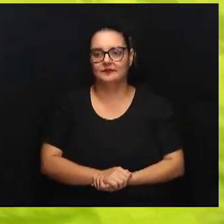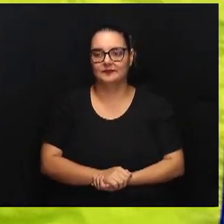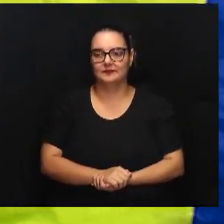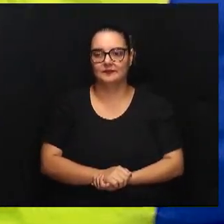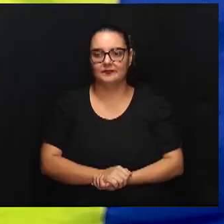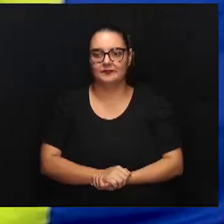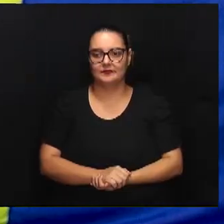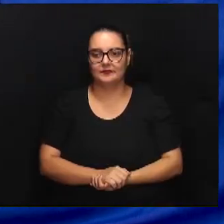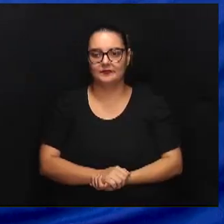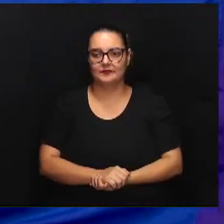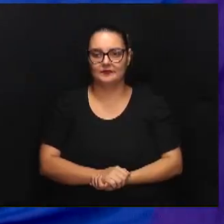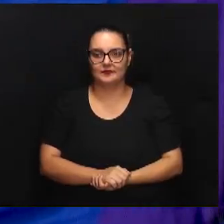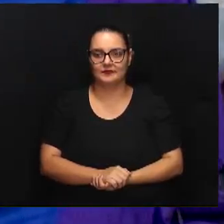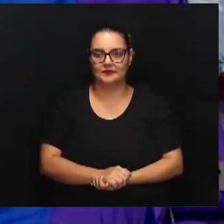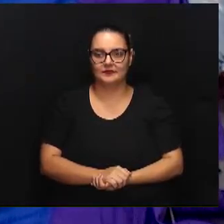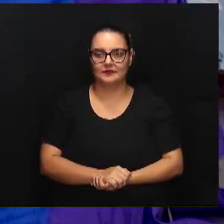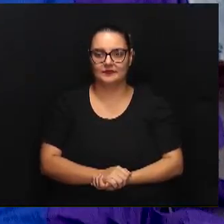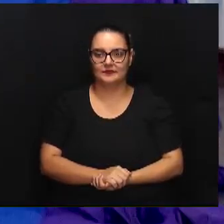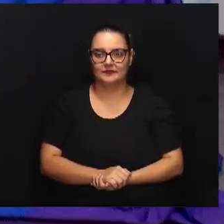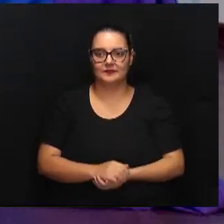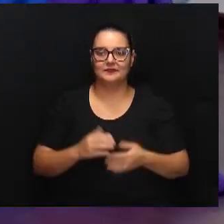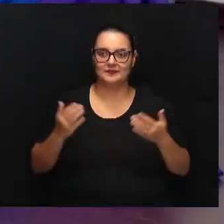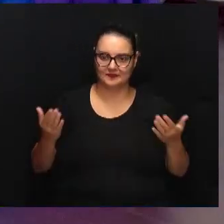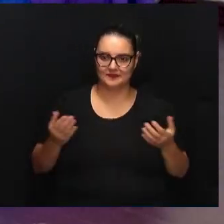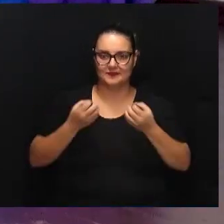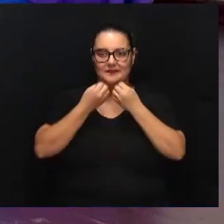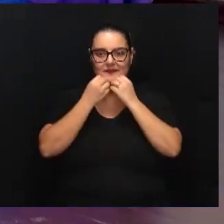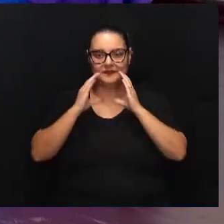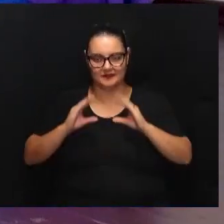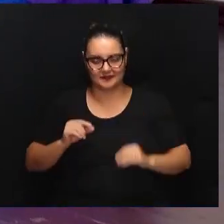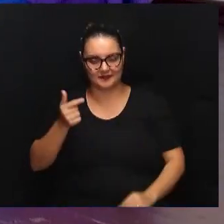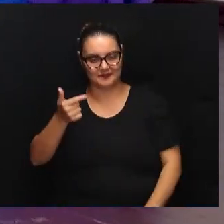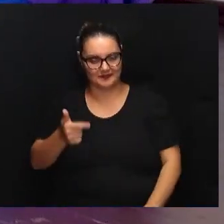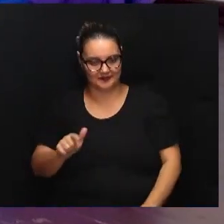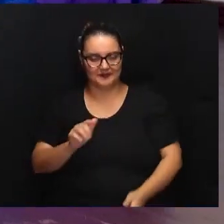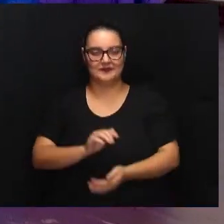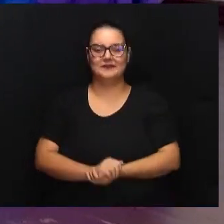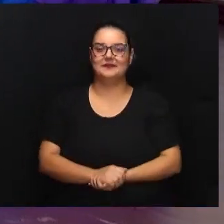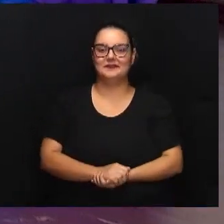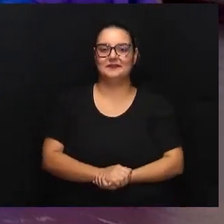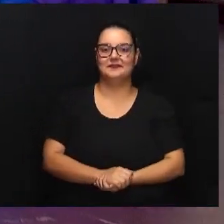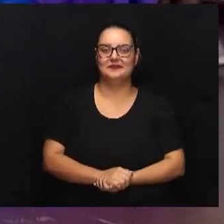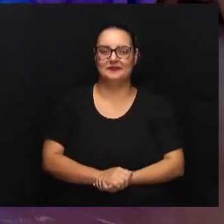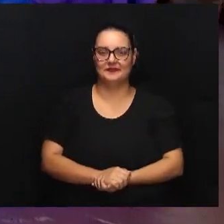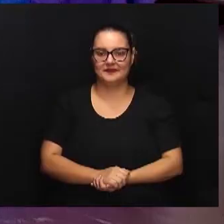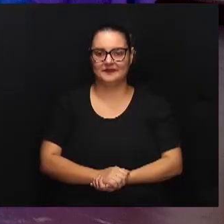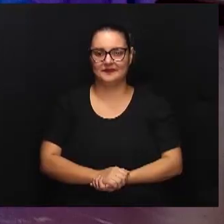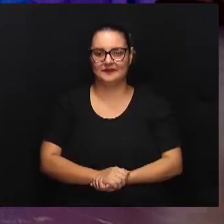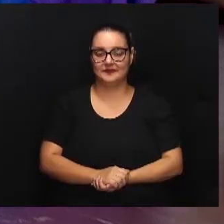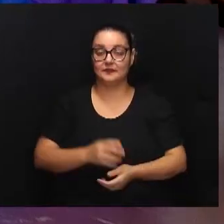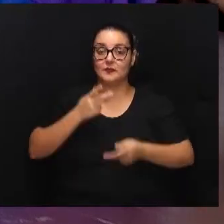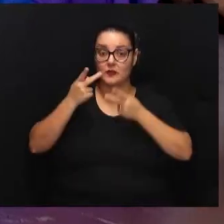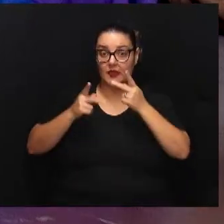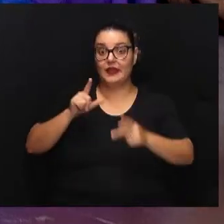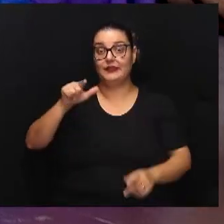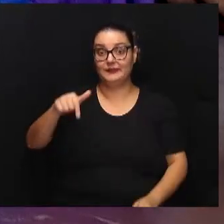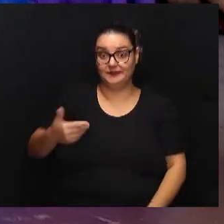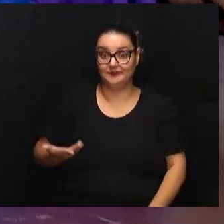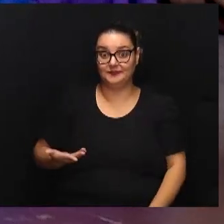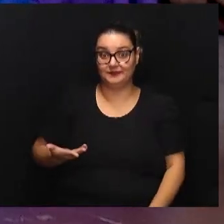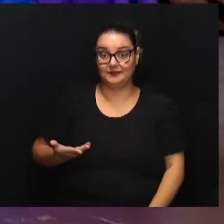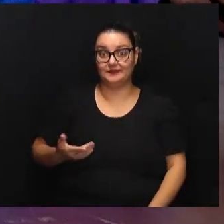Bom, boa noite mais uma vez. Falar depois de tantas falas e